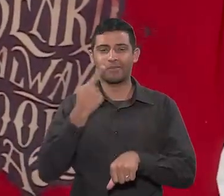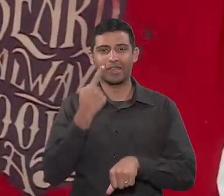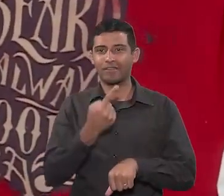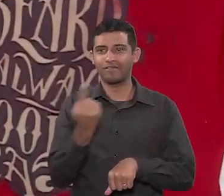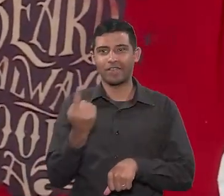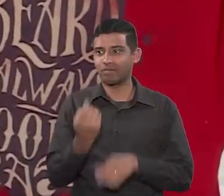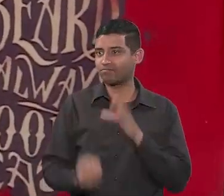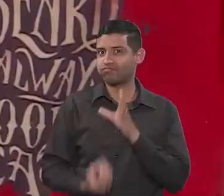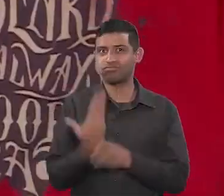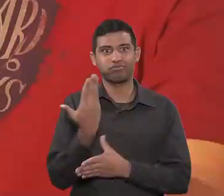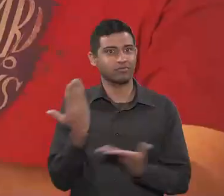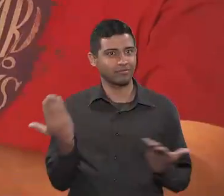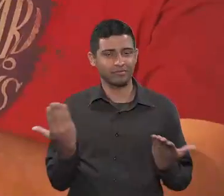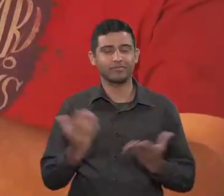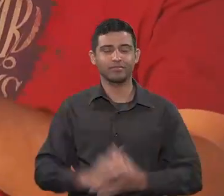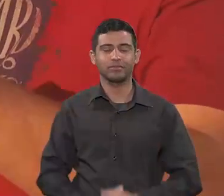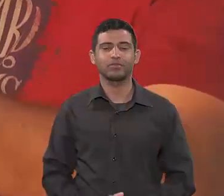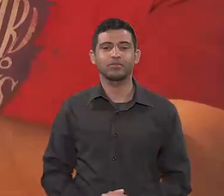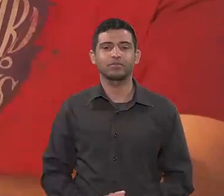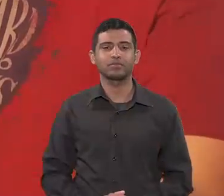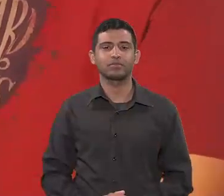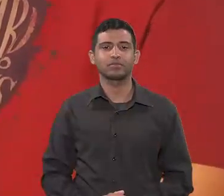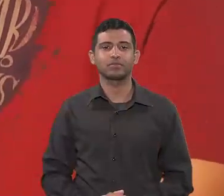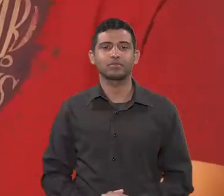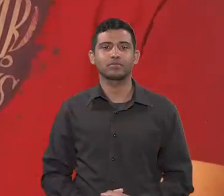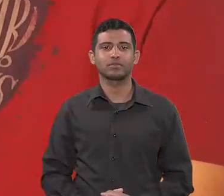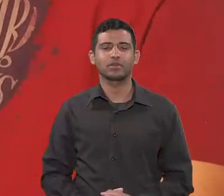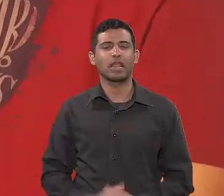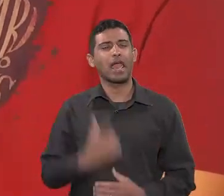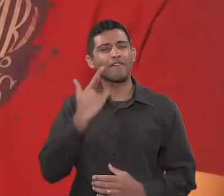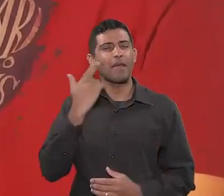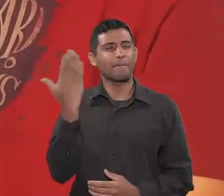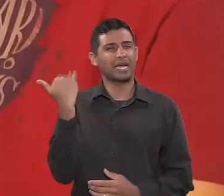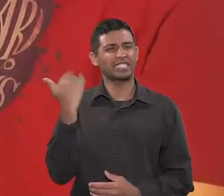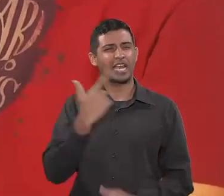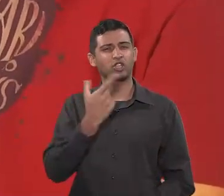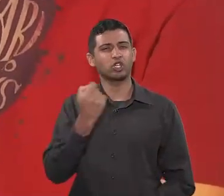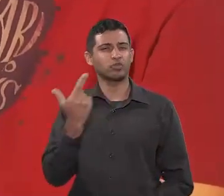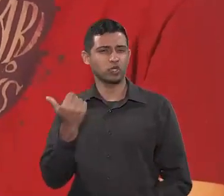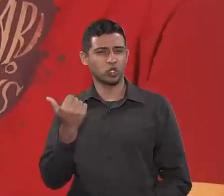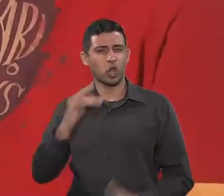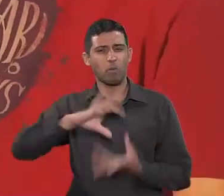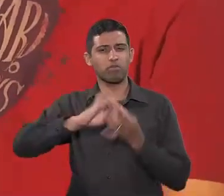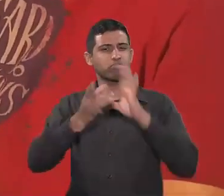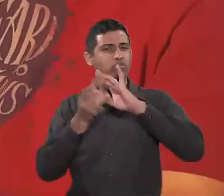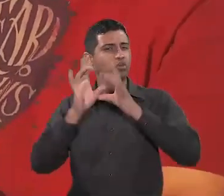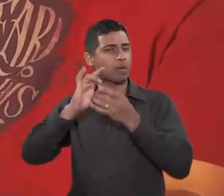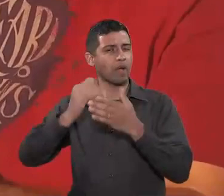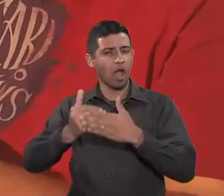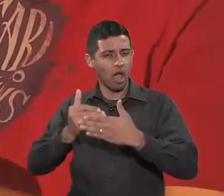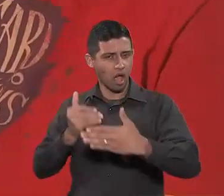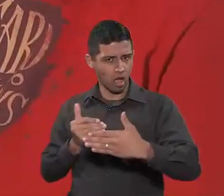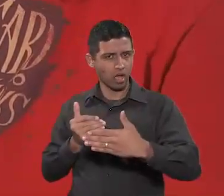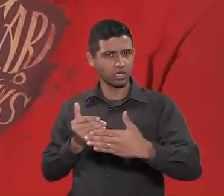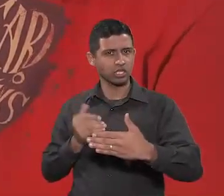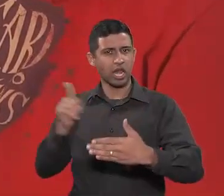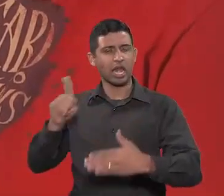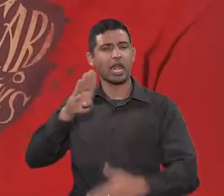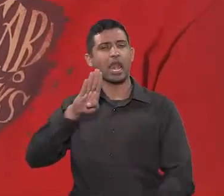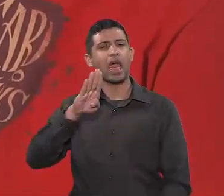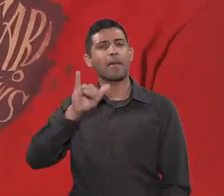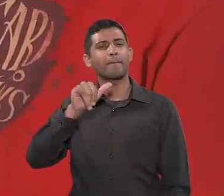Streetwise Opera nasceu. Quando as Olimpíadas de 2012 estavam por acontecer, o British Council